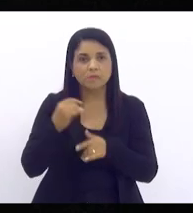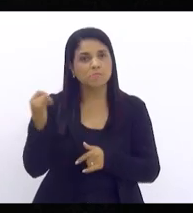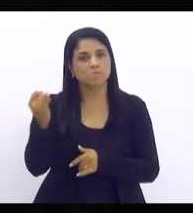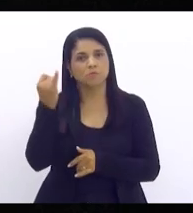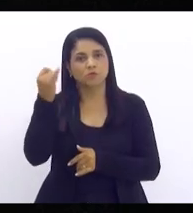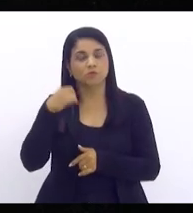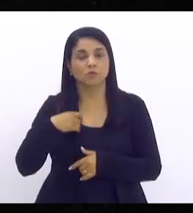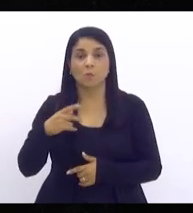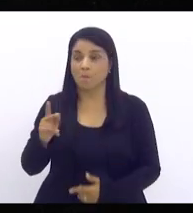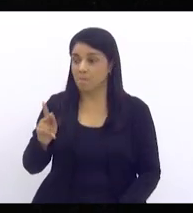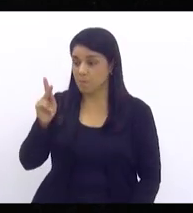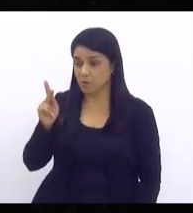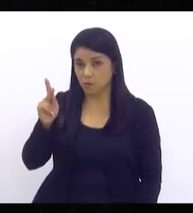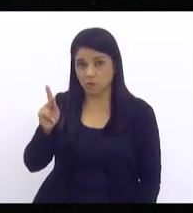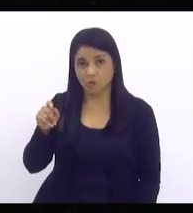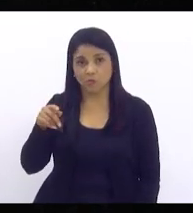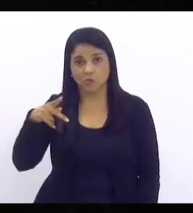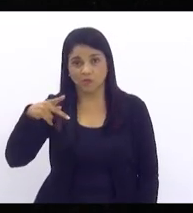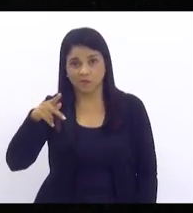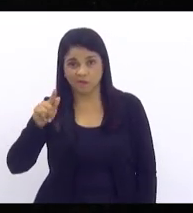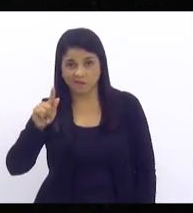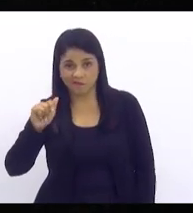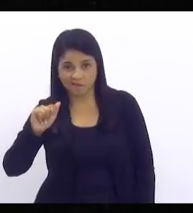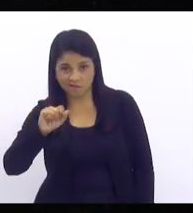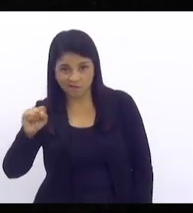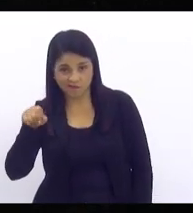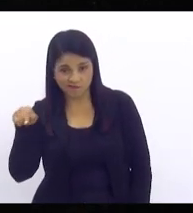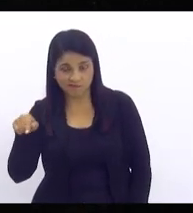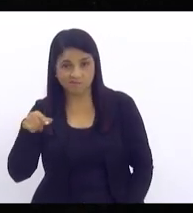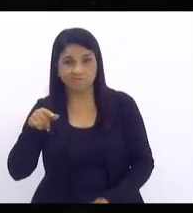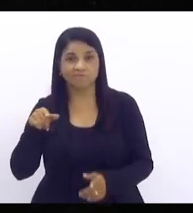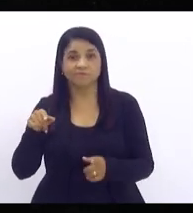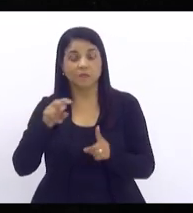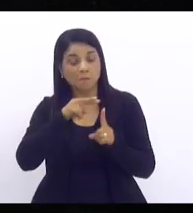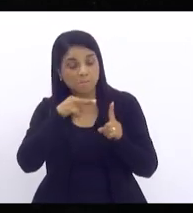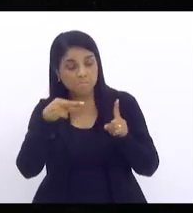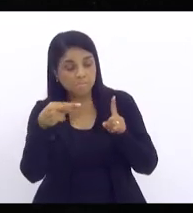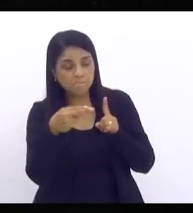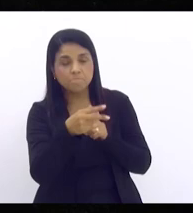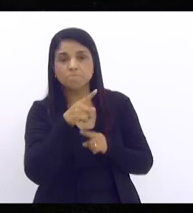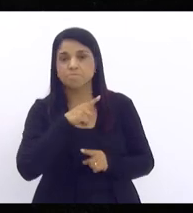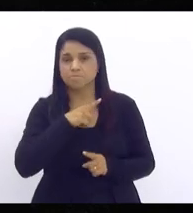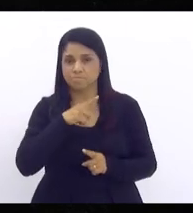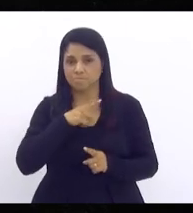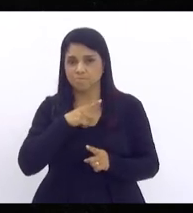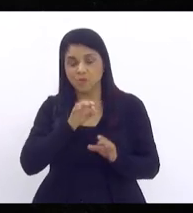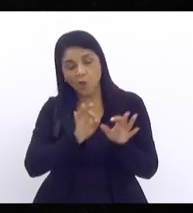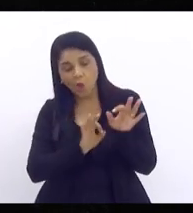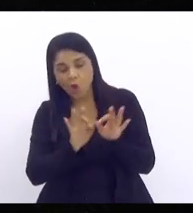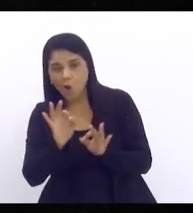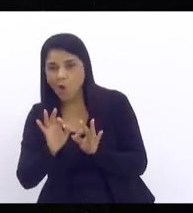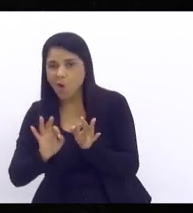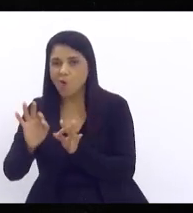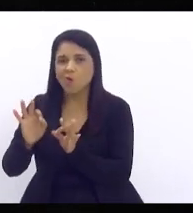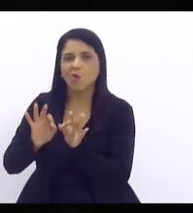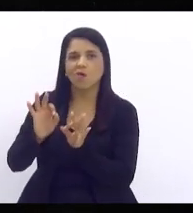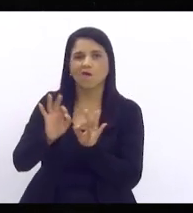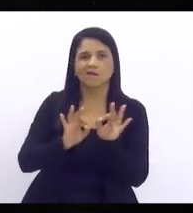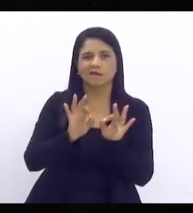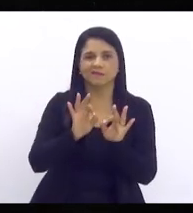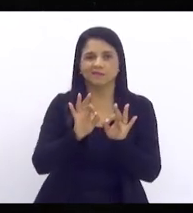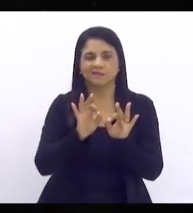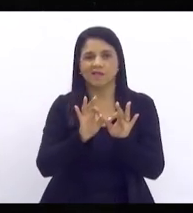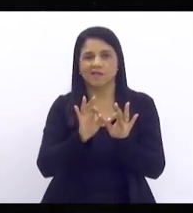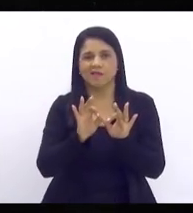fala do petróleo e do gás, temos a perspectiva, não é, de reorganizar as nossas